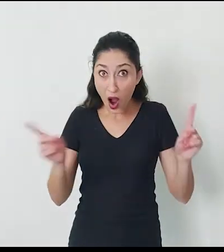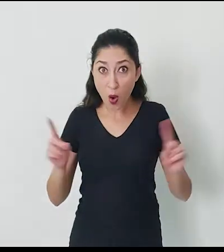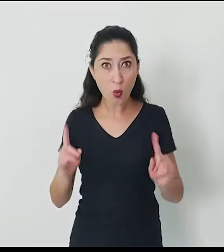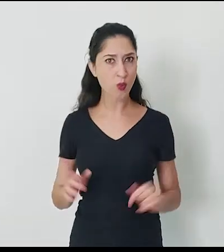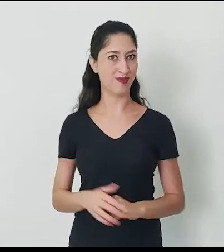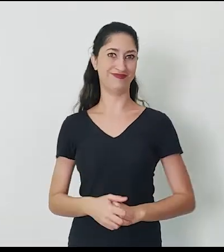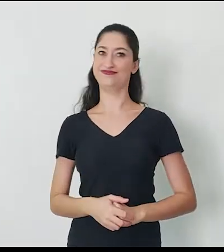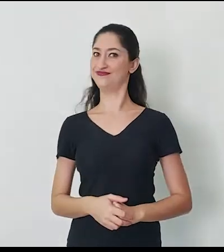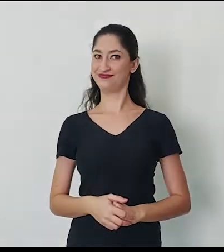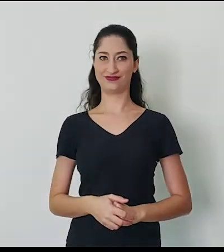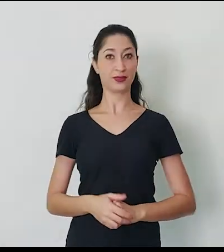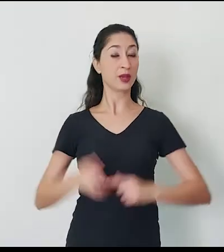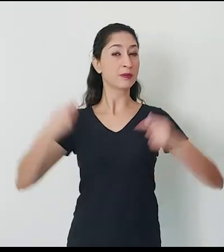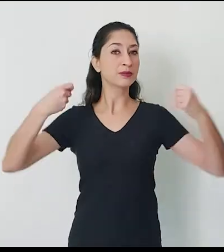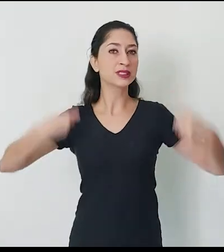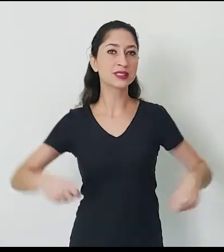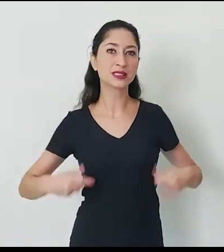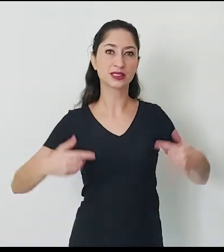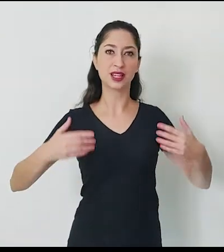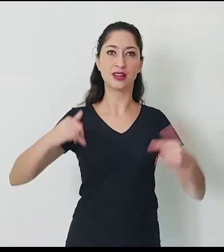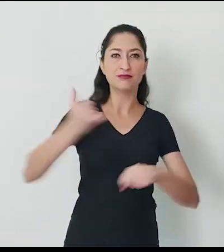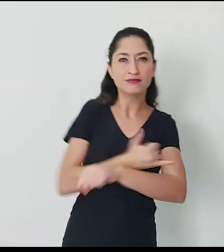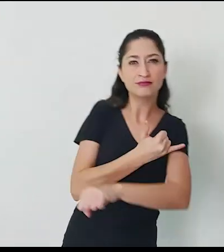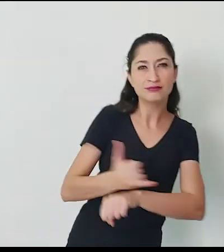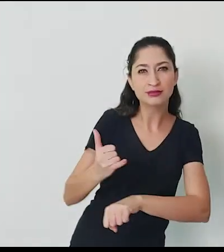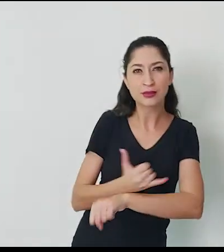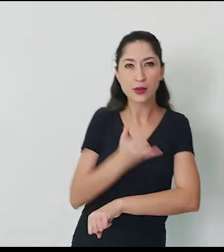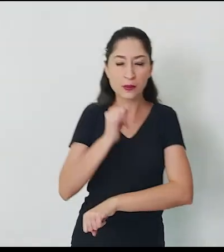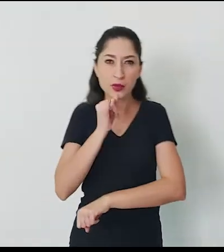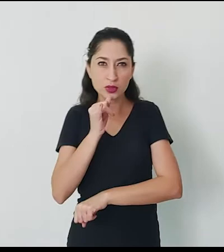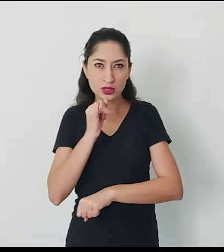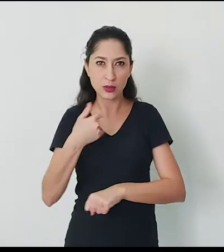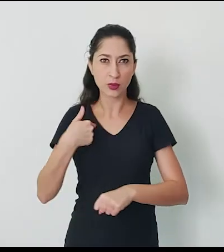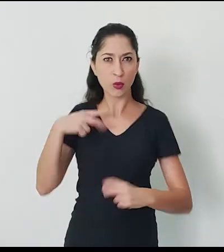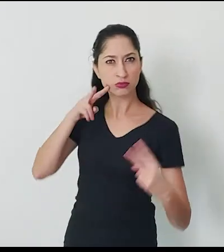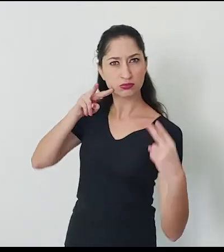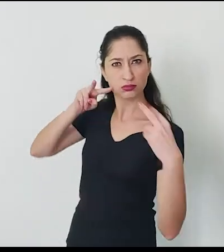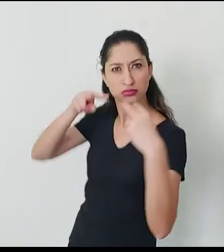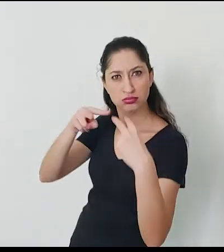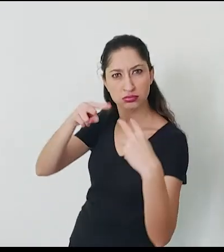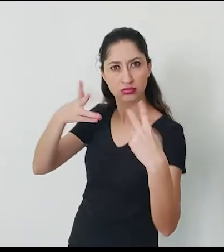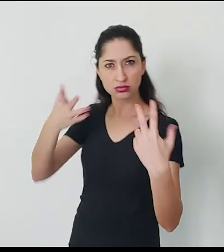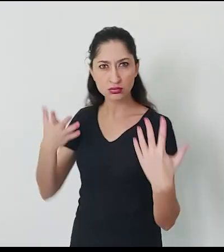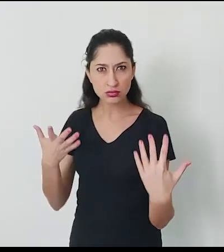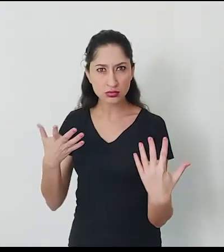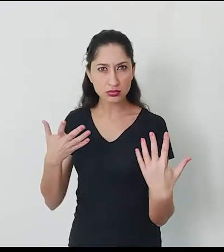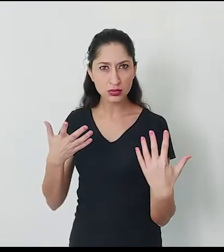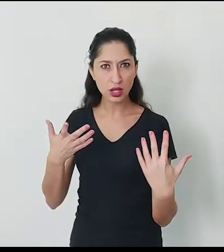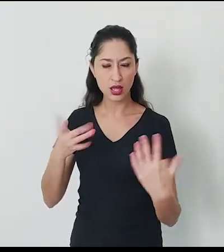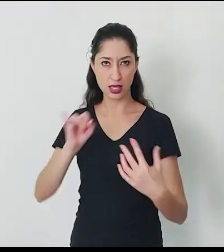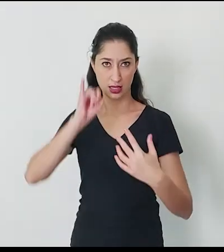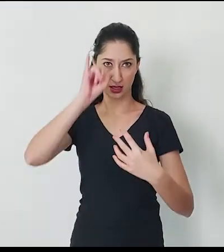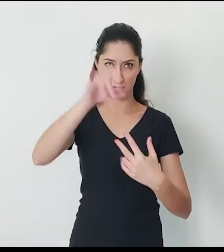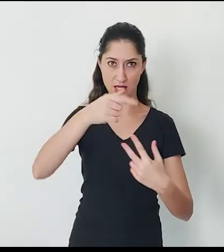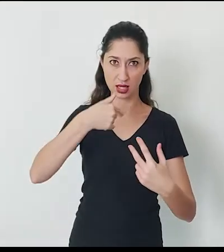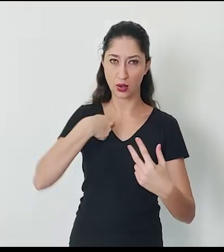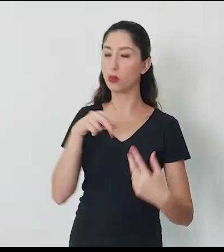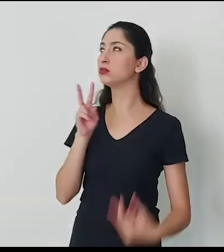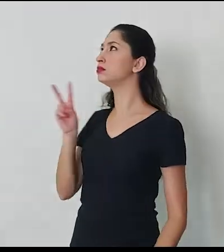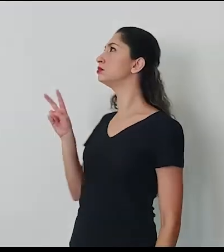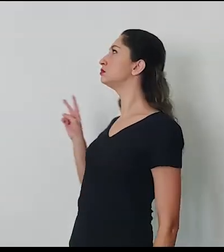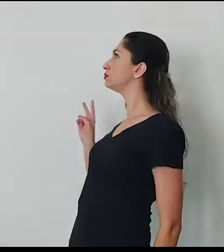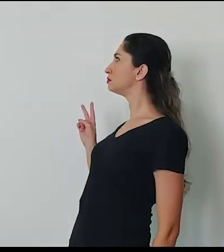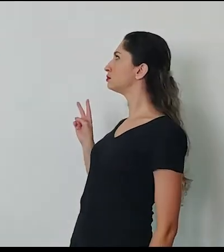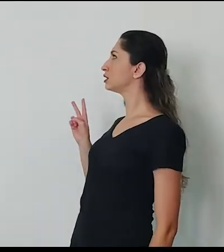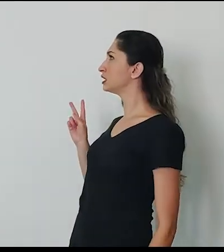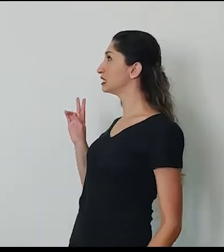tem um contato com o público. Ou como você se apresenta diz muito sobre o seu texto. Como, por exemplo, se eu faço contato com o público,